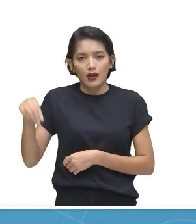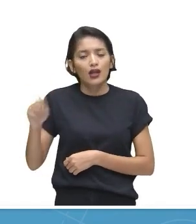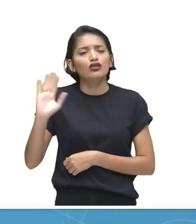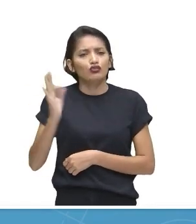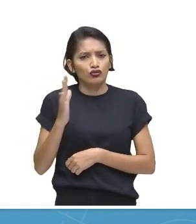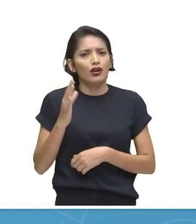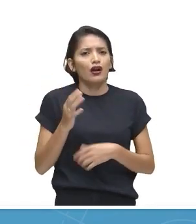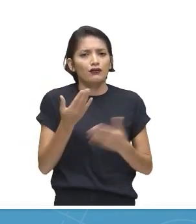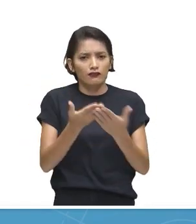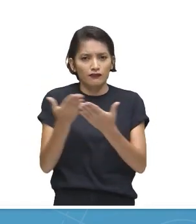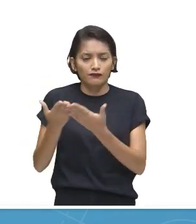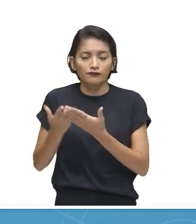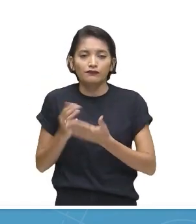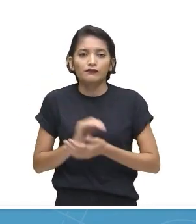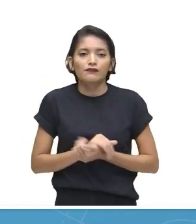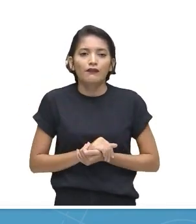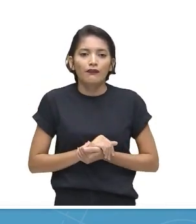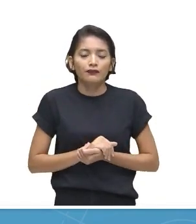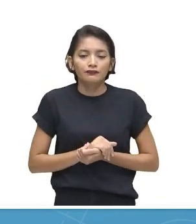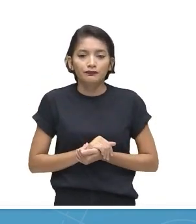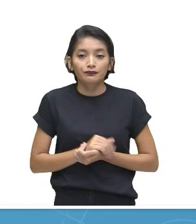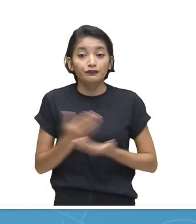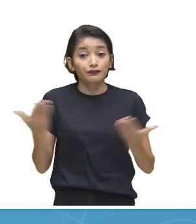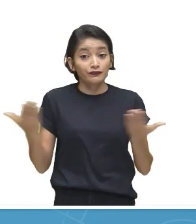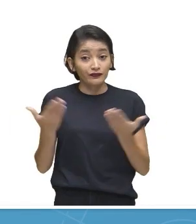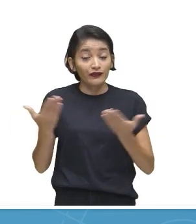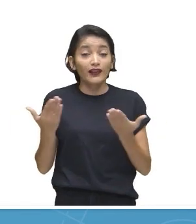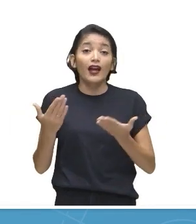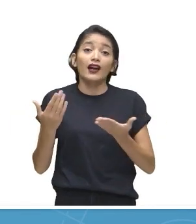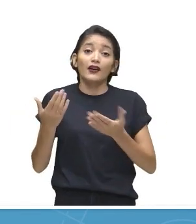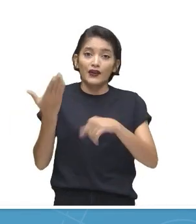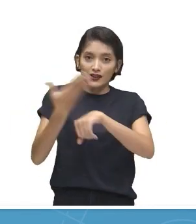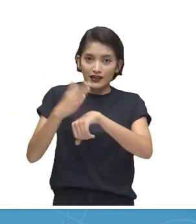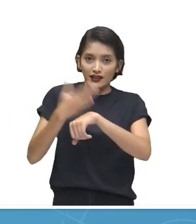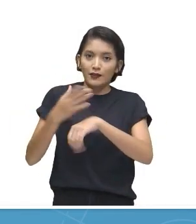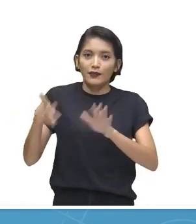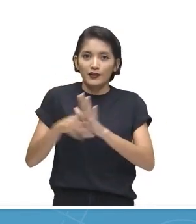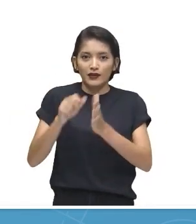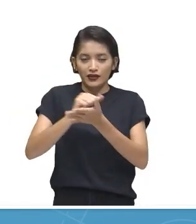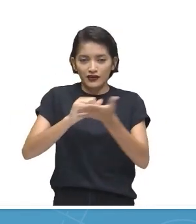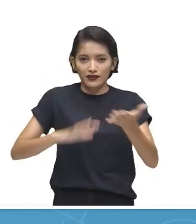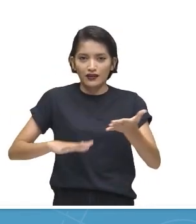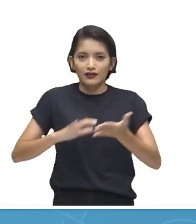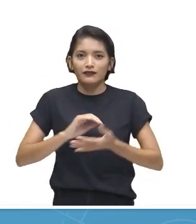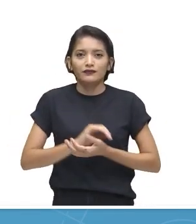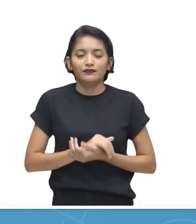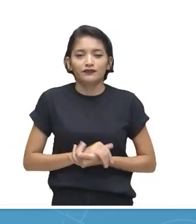pôde observar. Agora, a gente vai praticar um pouquinho aí na nossa DLI.